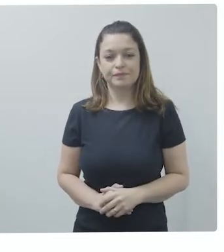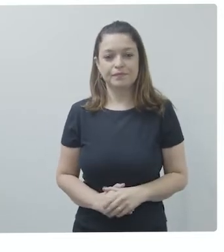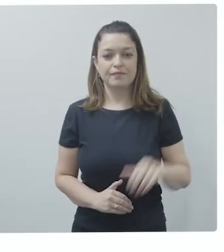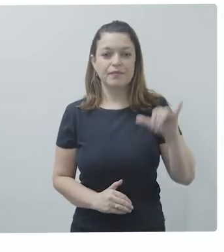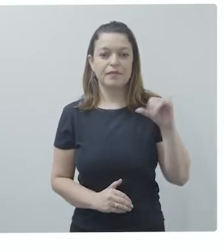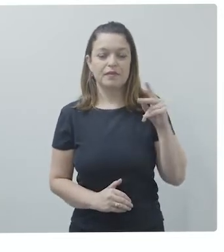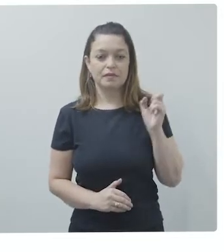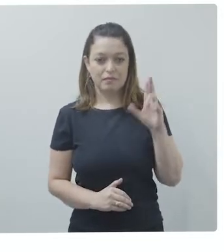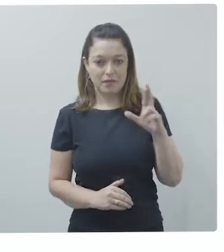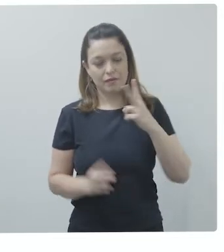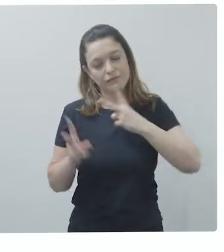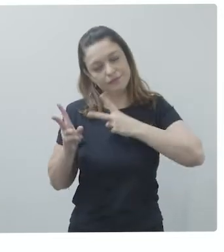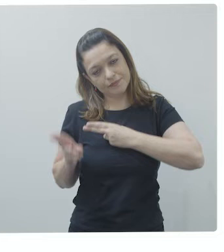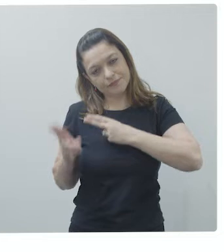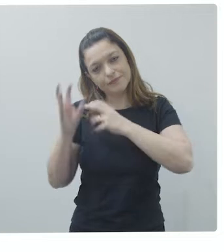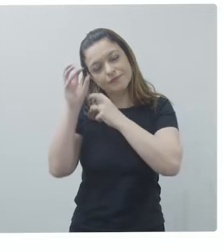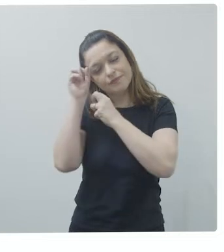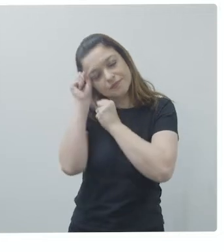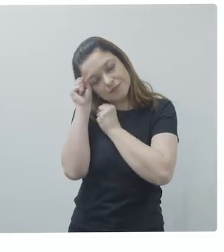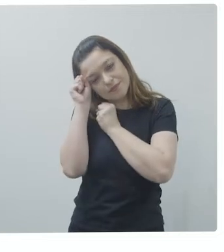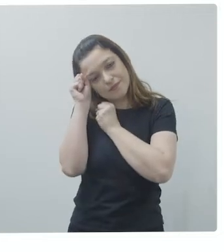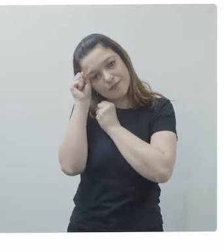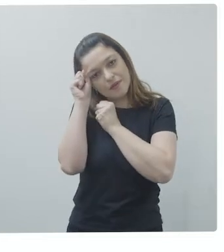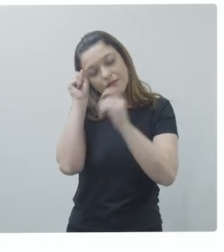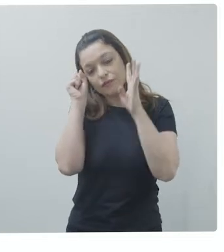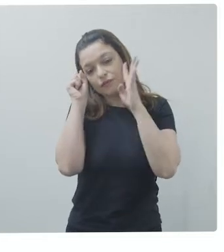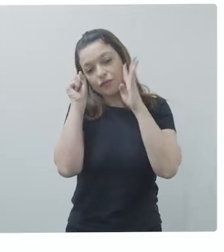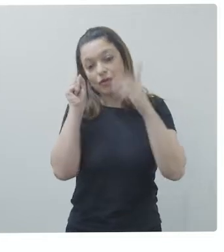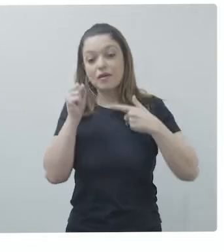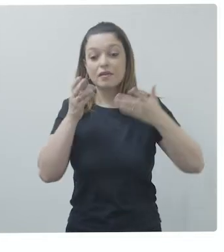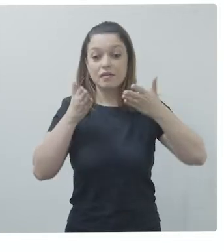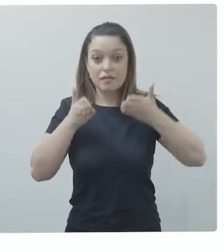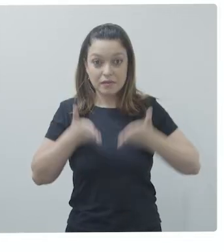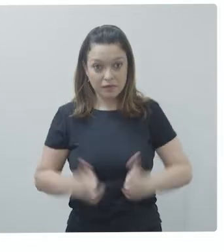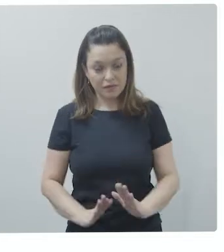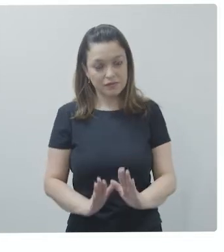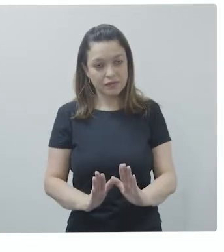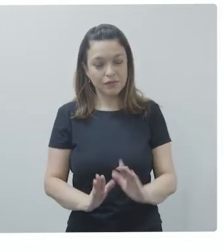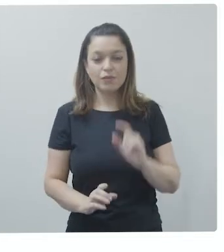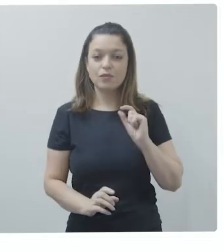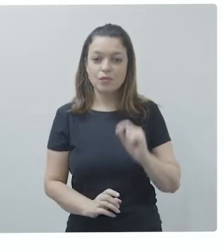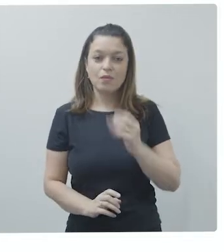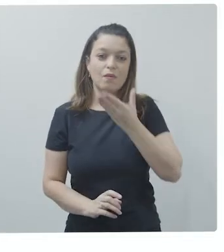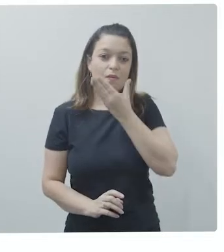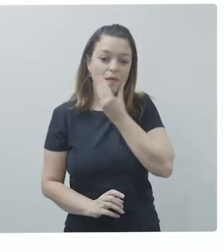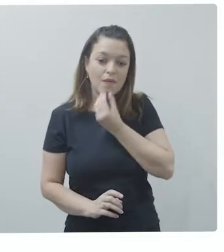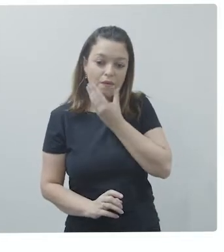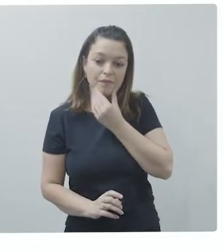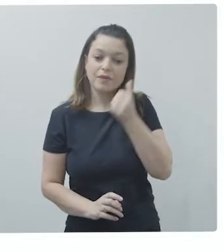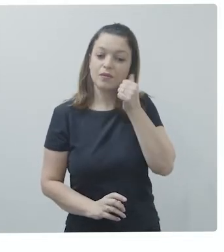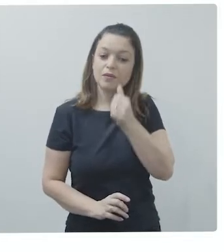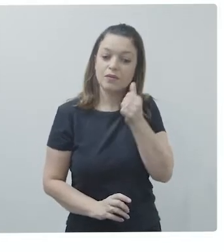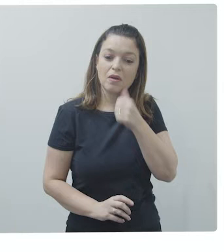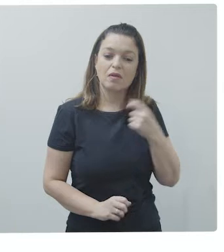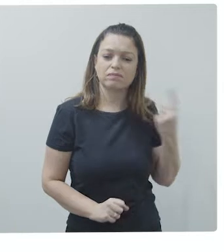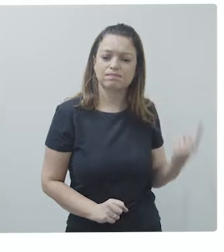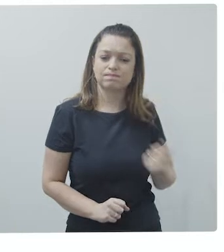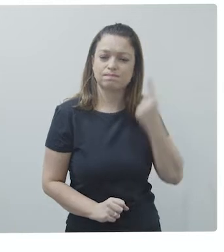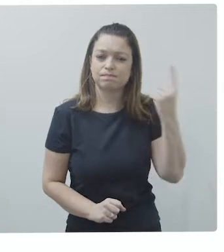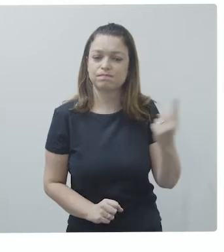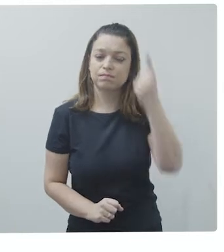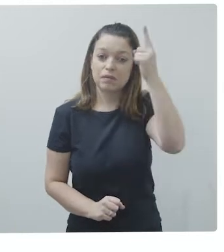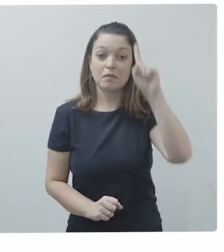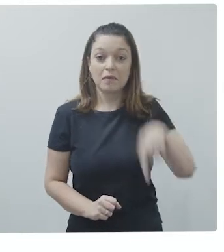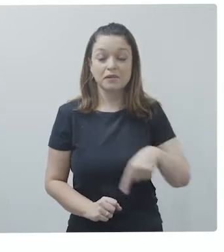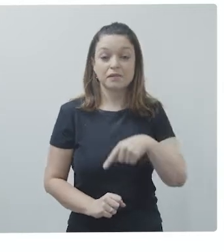Ymir dormia e em seu sono deu à luz. Um gigante homem e uma gigante mulher nasceram de debaixo de sua axila